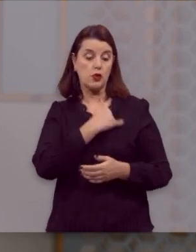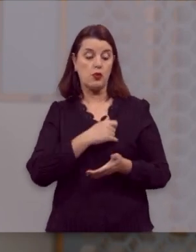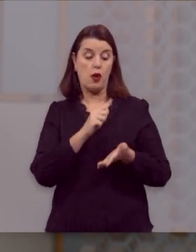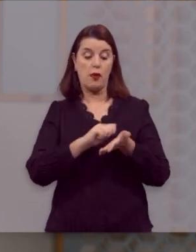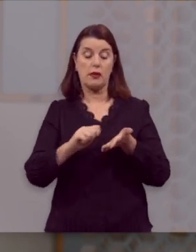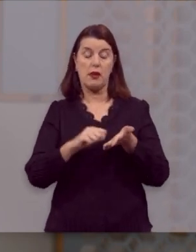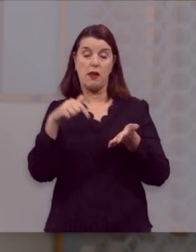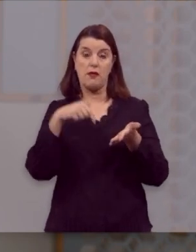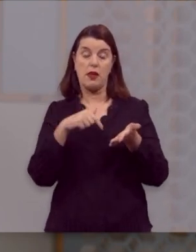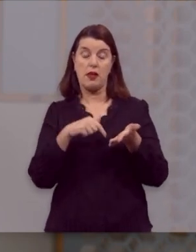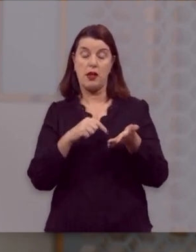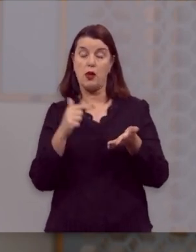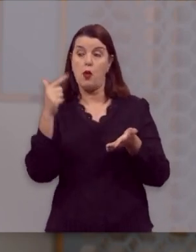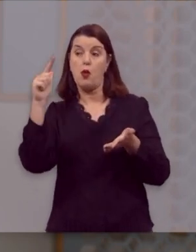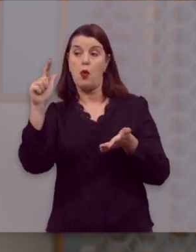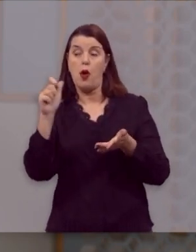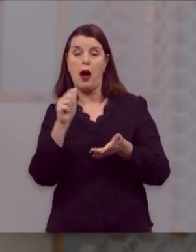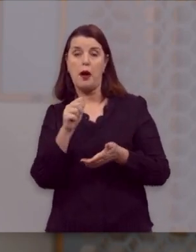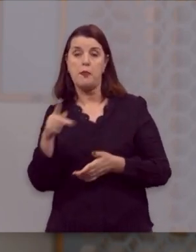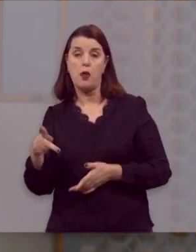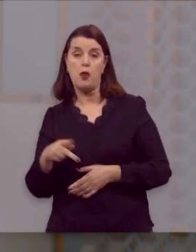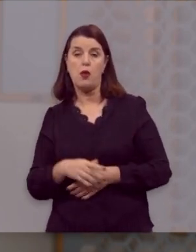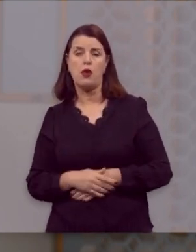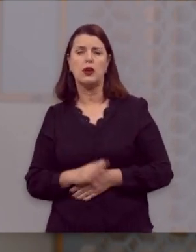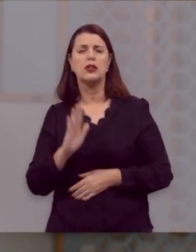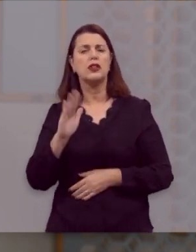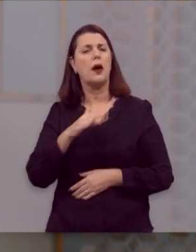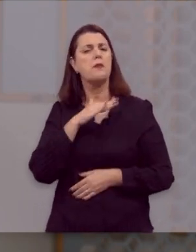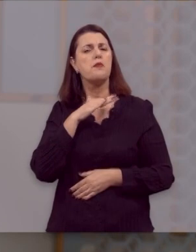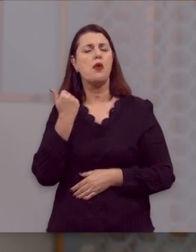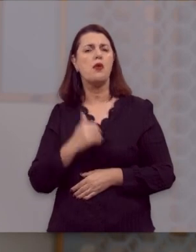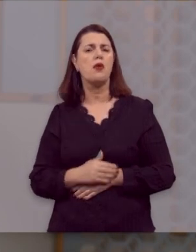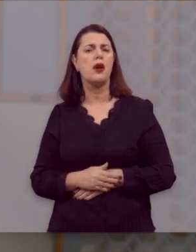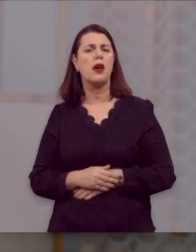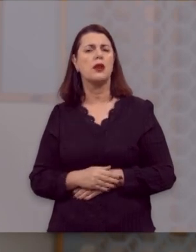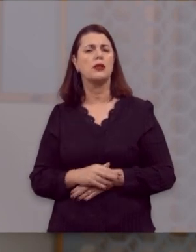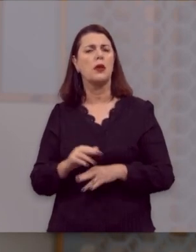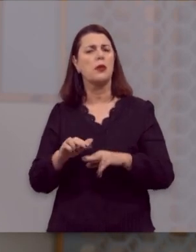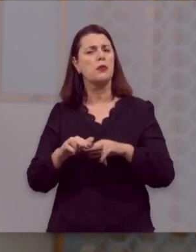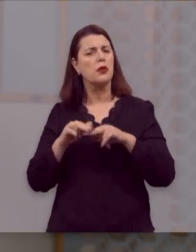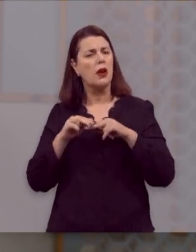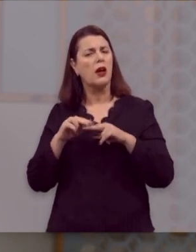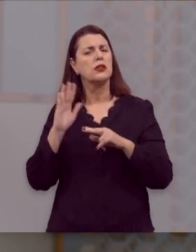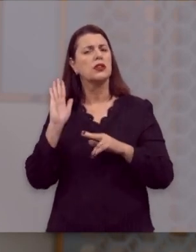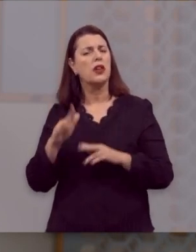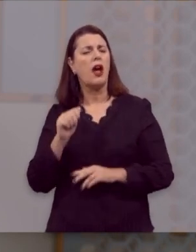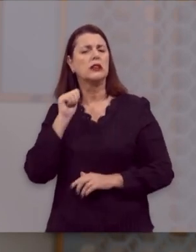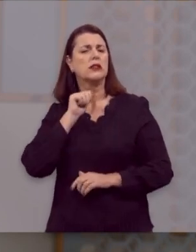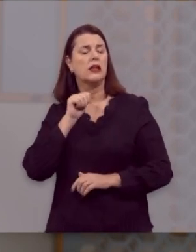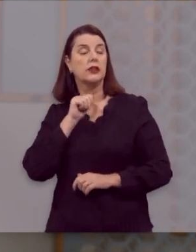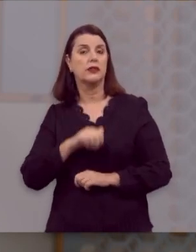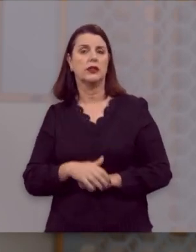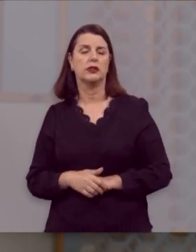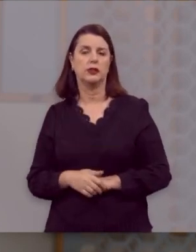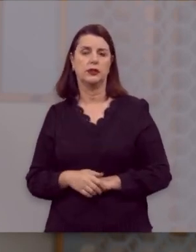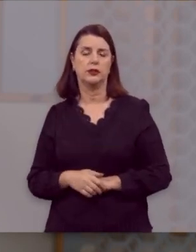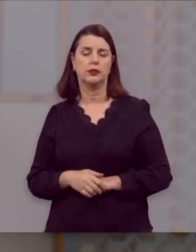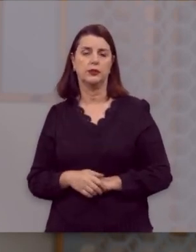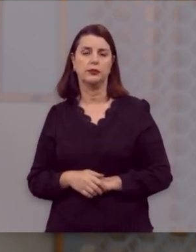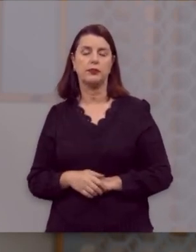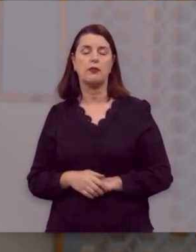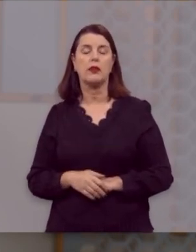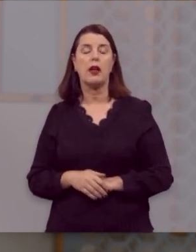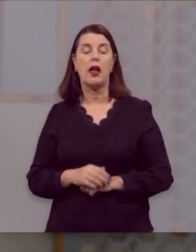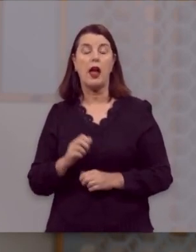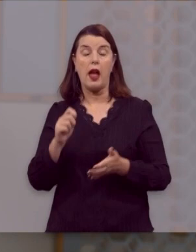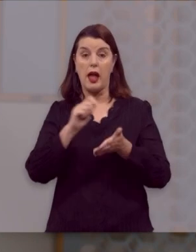outros apóstolos já estavam mortos, e mortos pelo viés do martírio. João escreve este